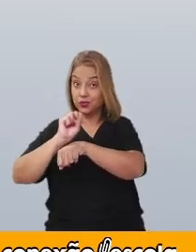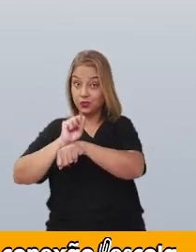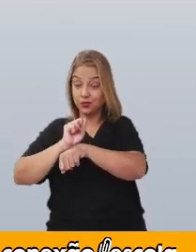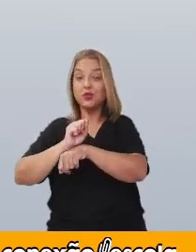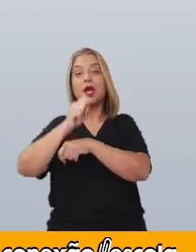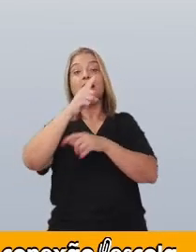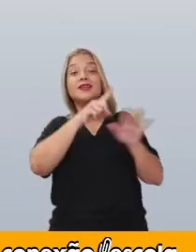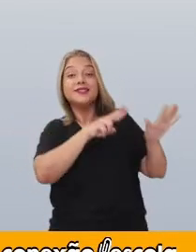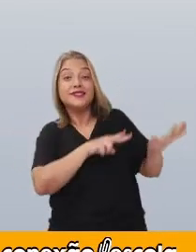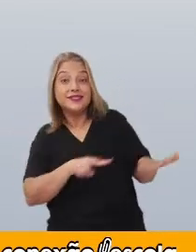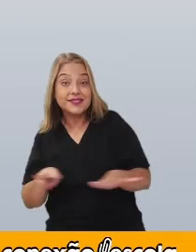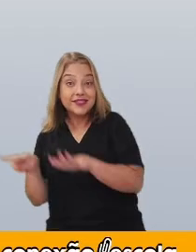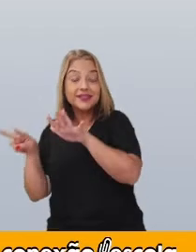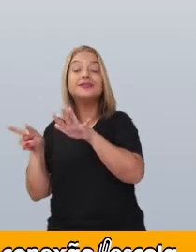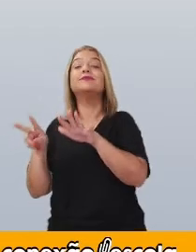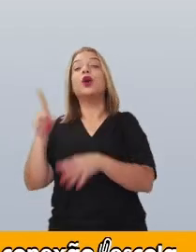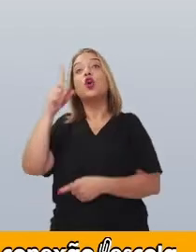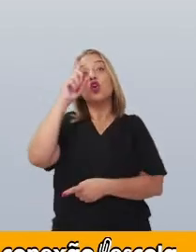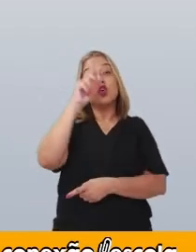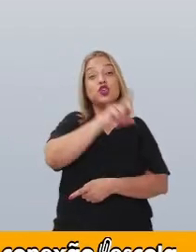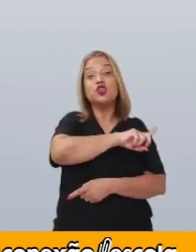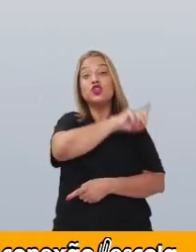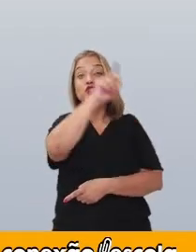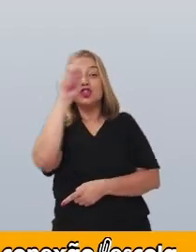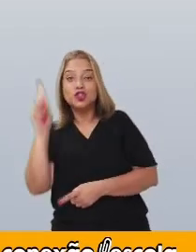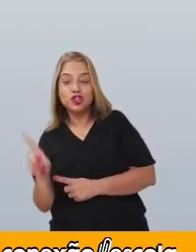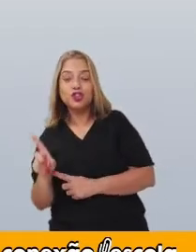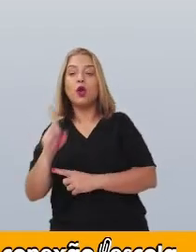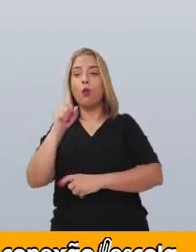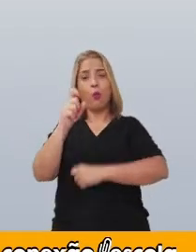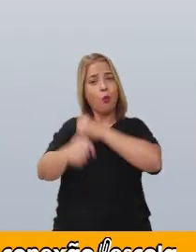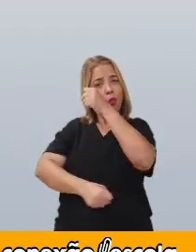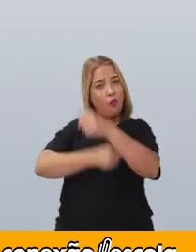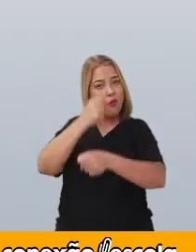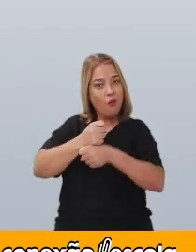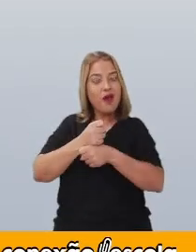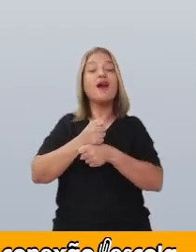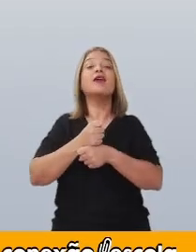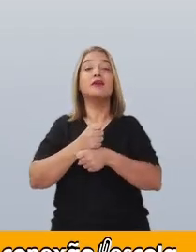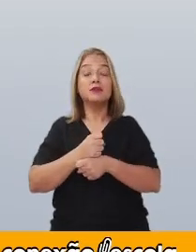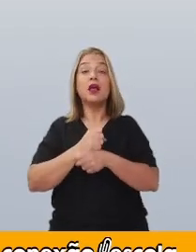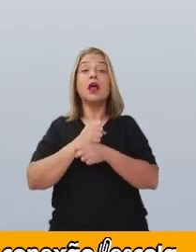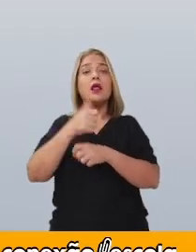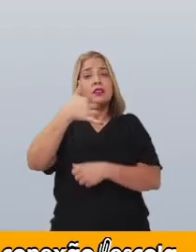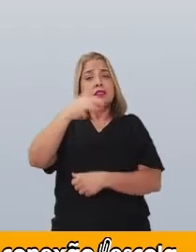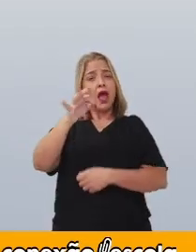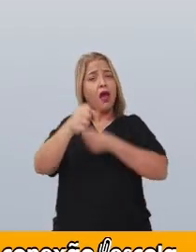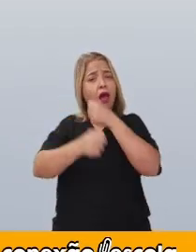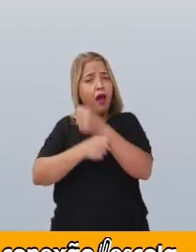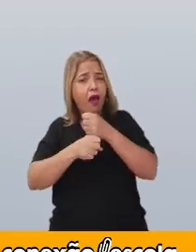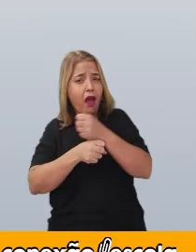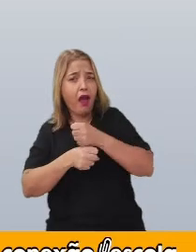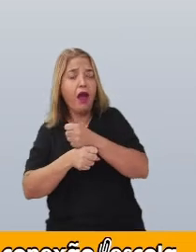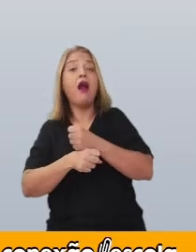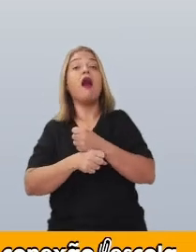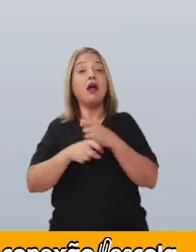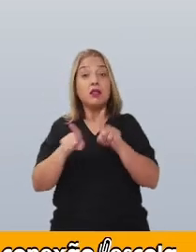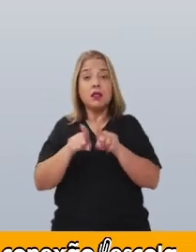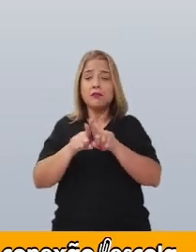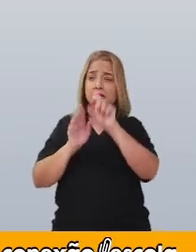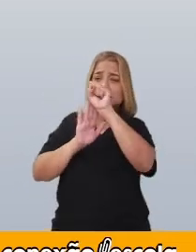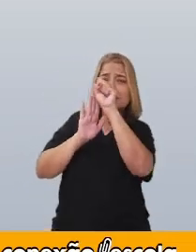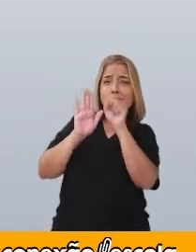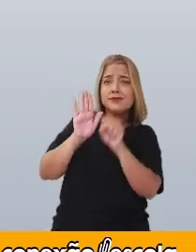a semana, o dia, o ano, a década, o